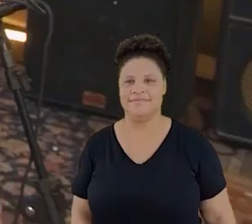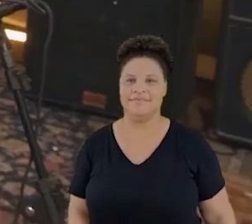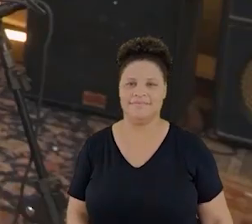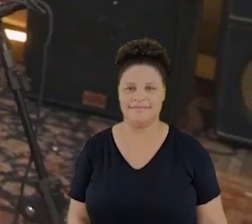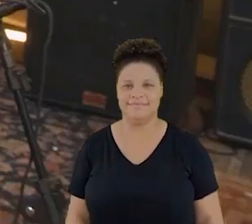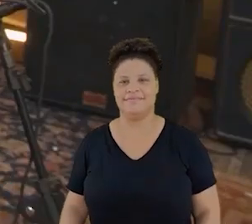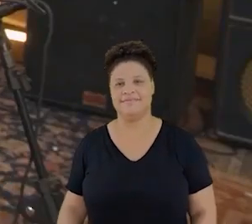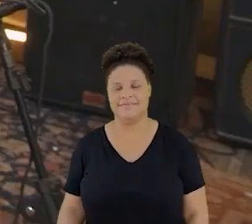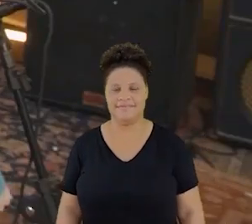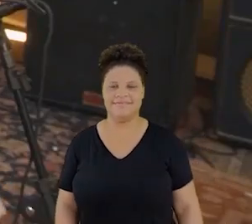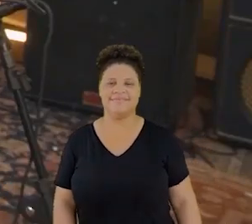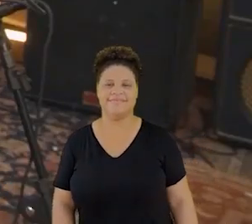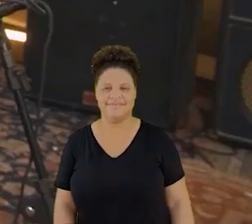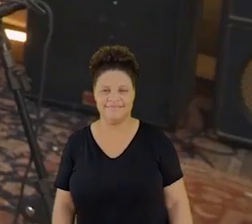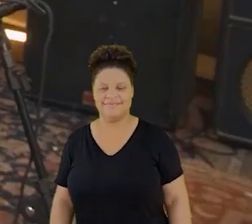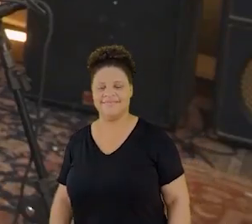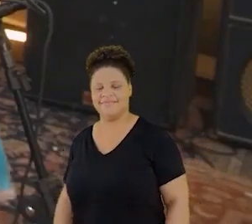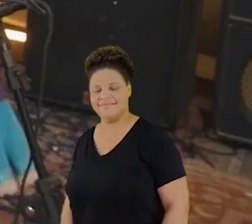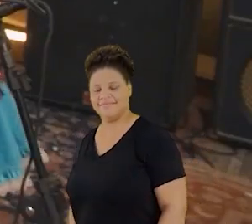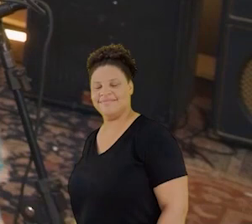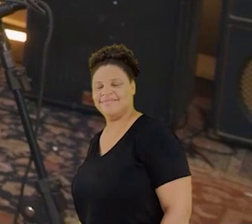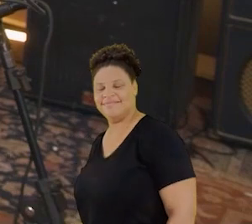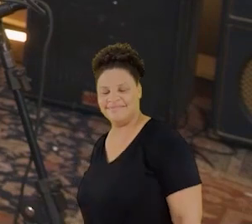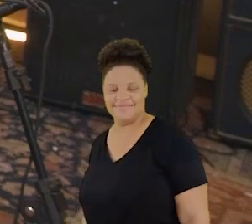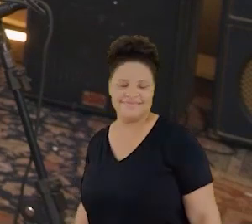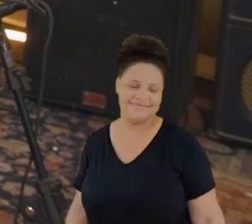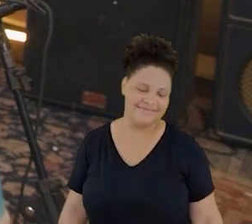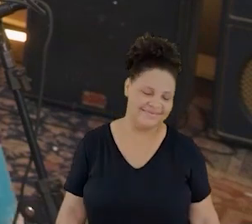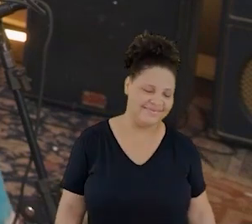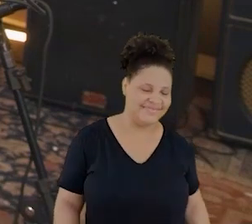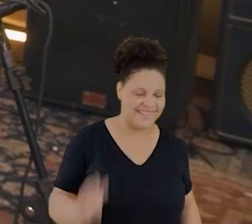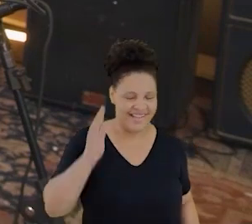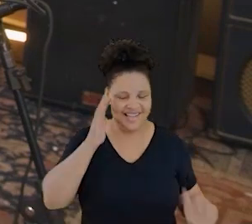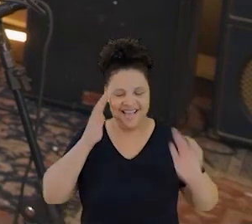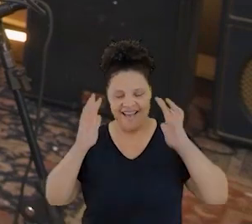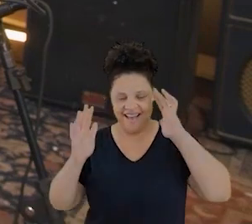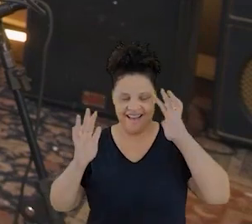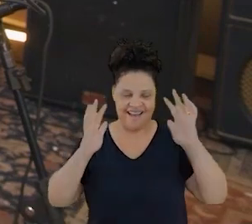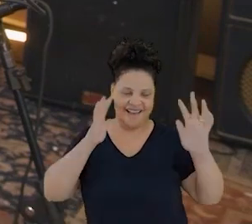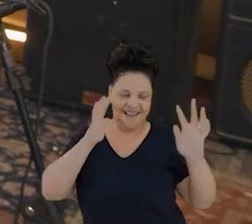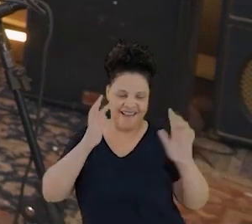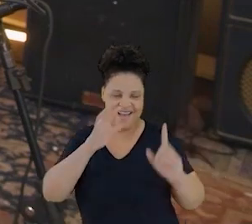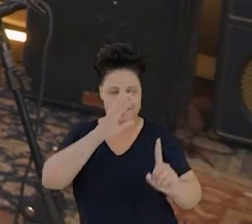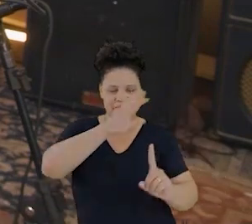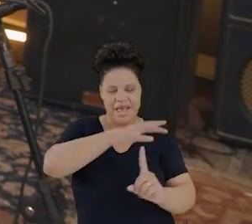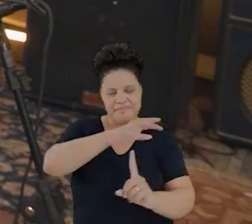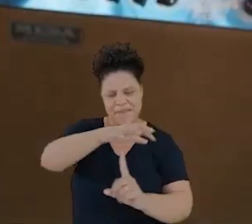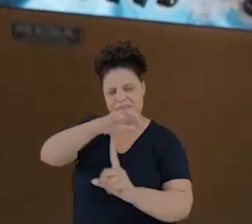Ah!